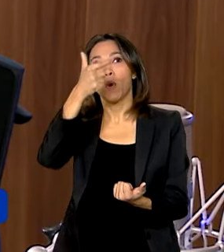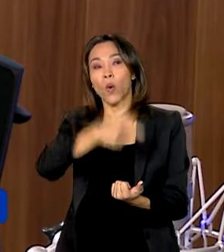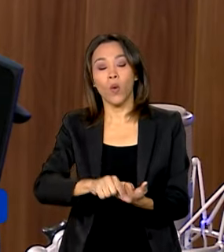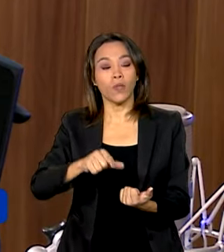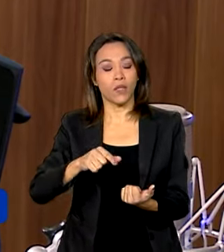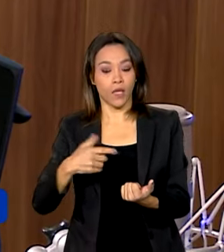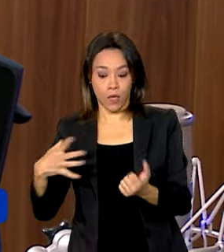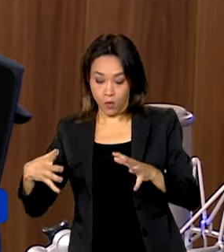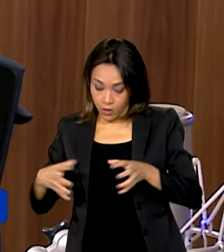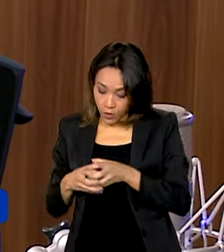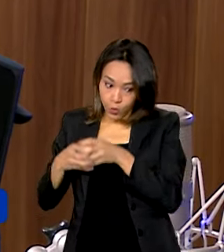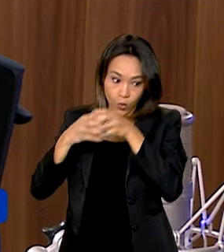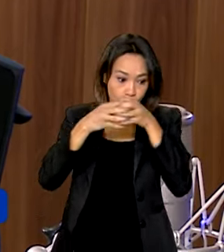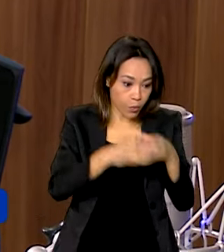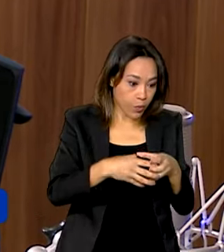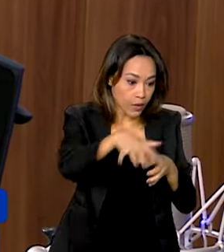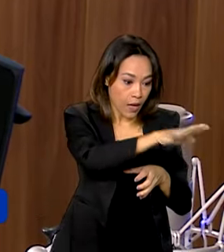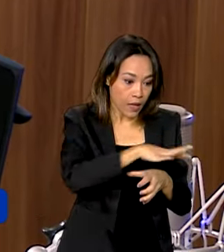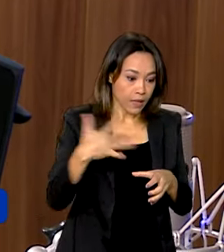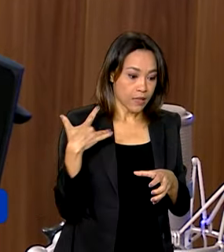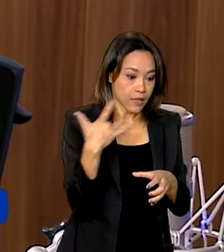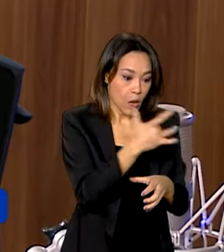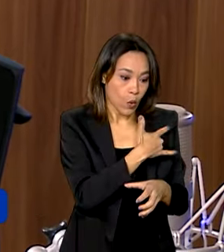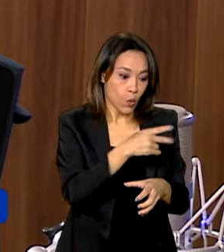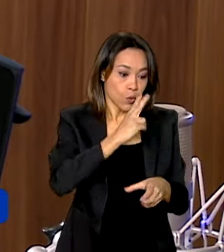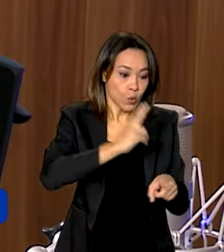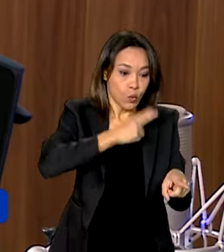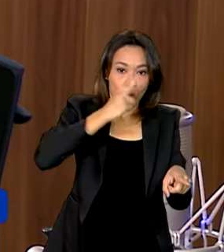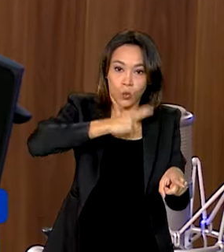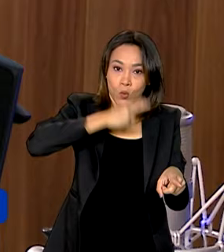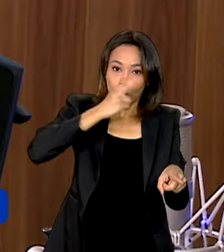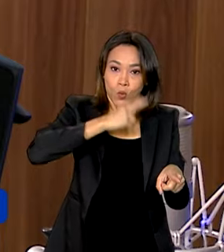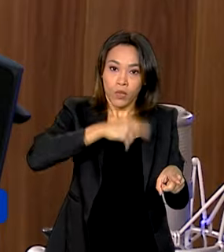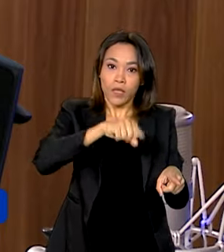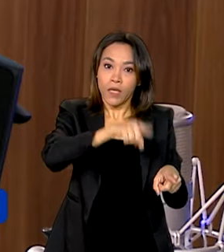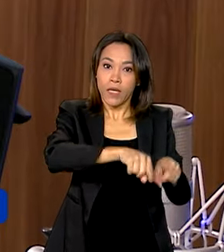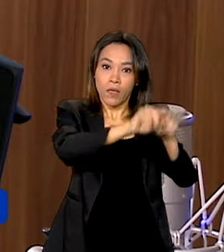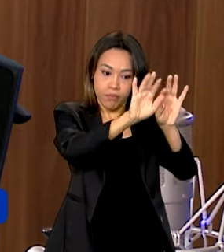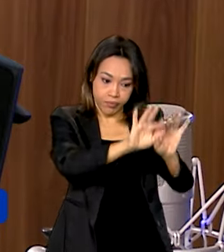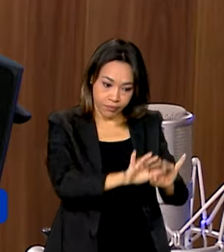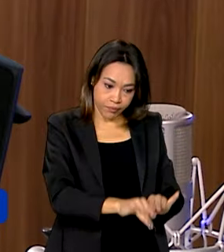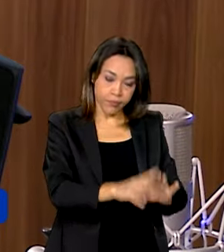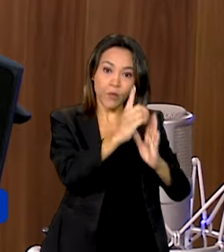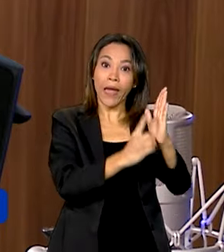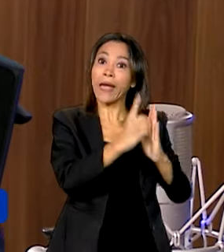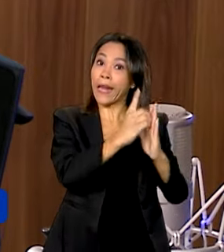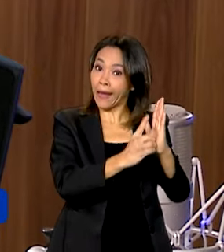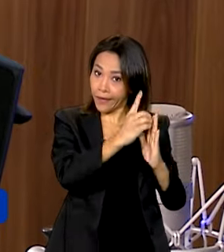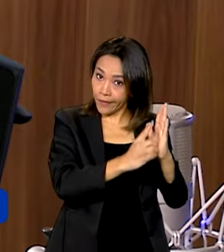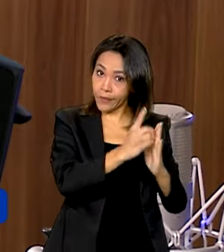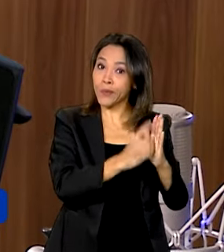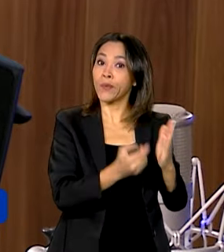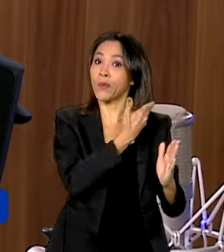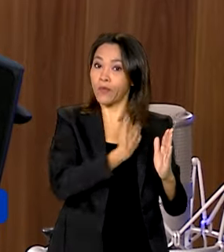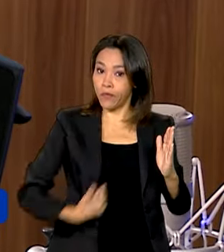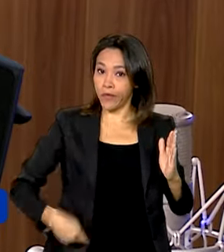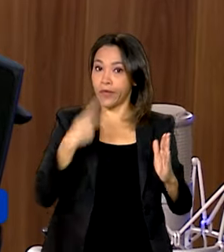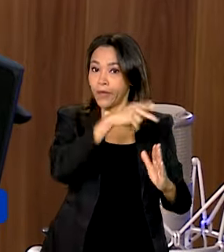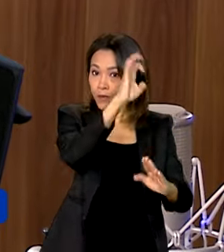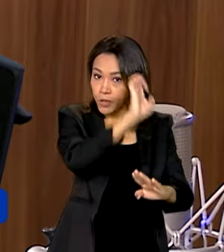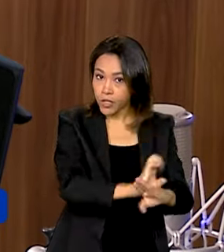vigilância em saúde aquele município baixo decreto ou de emergência ou de calamidade dependendo do grau tem um